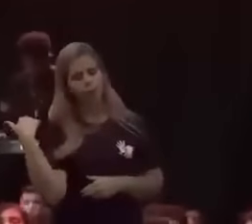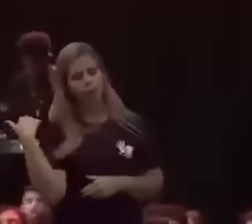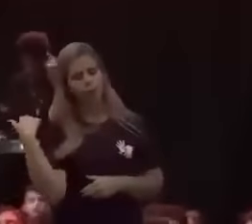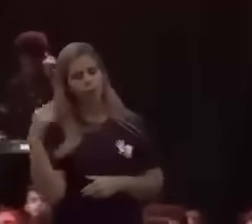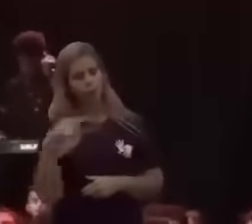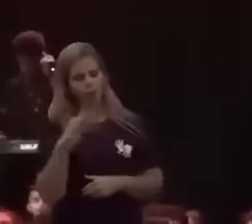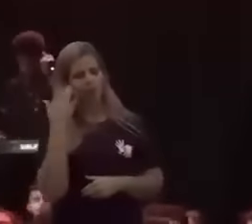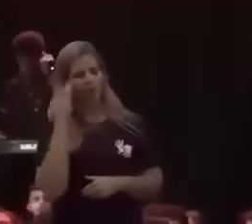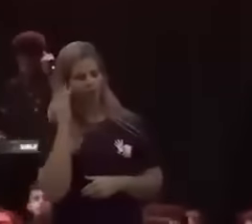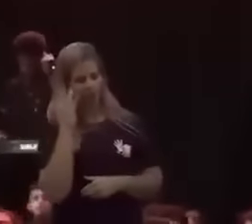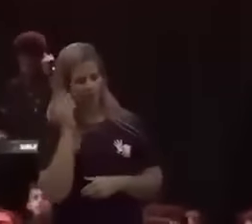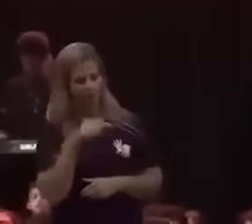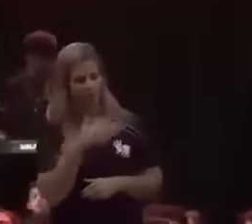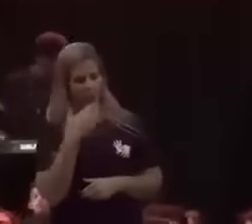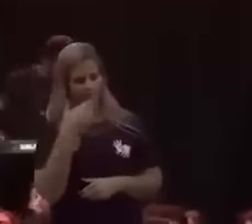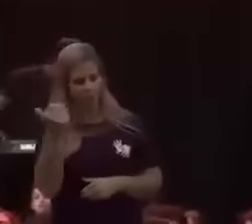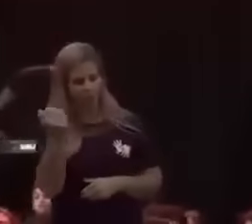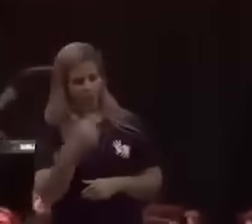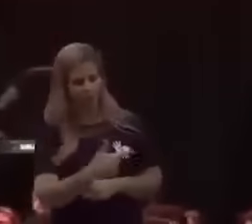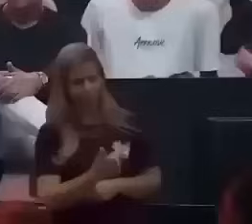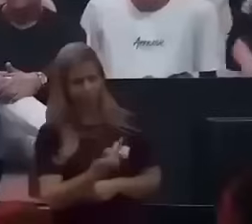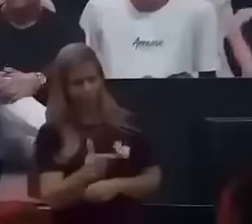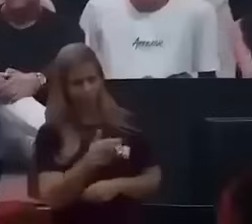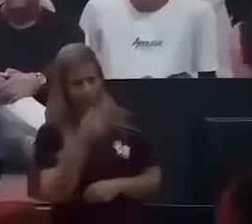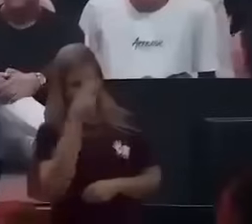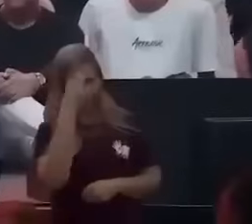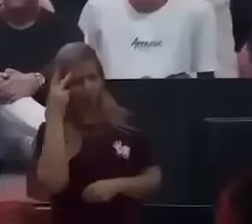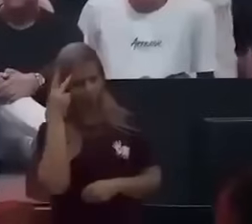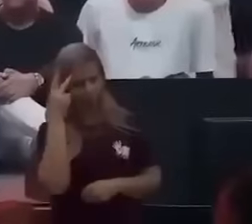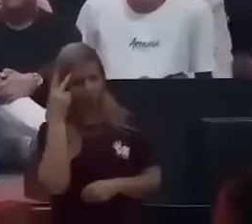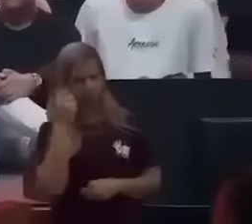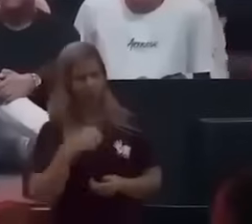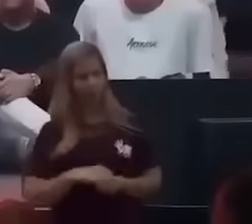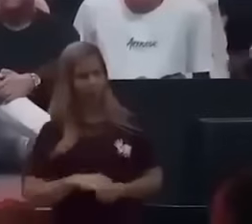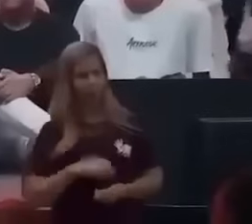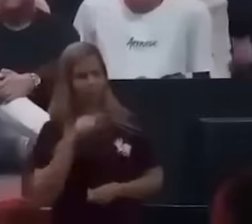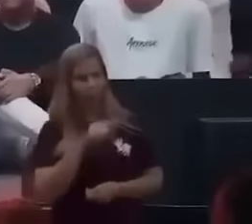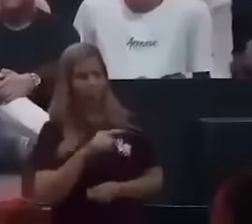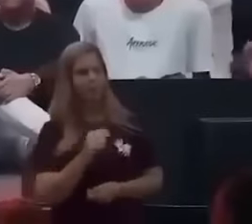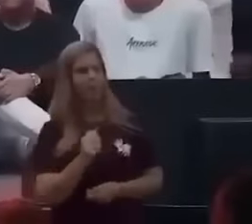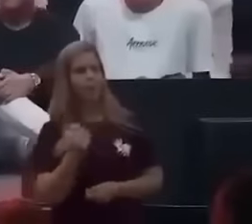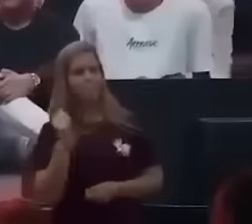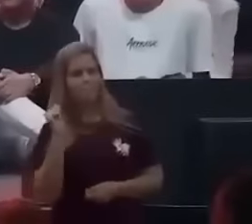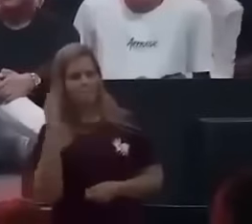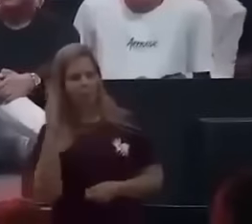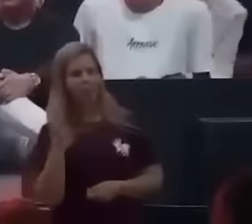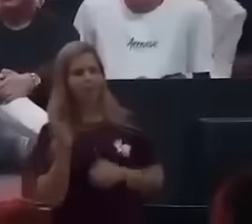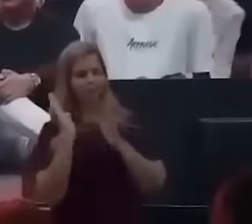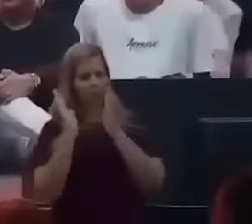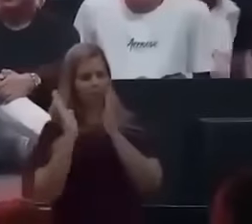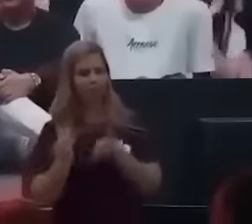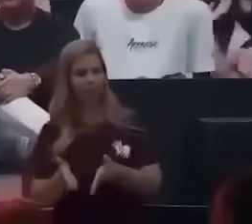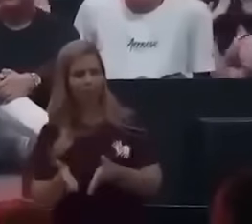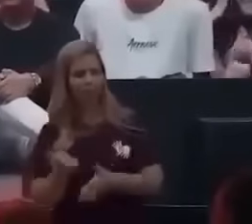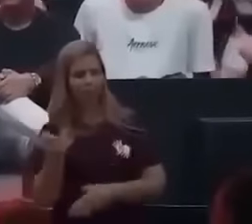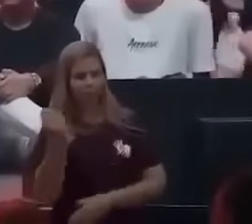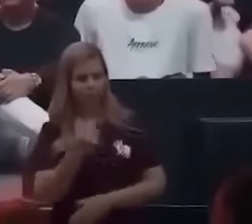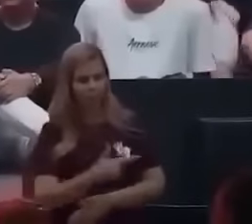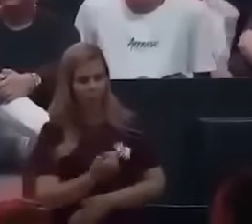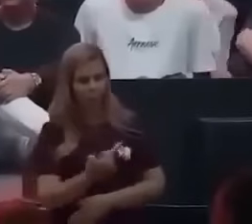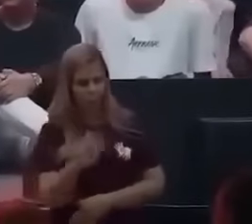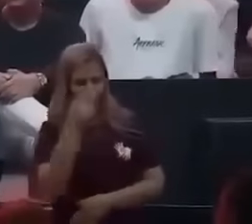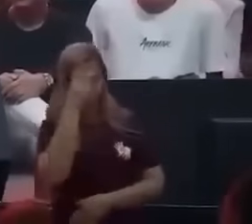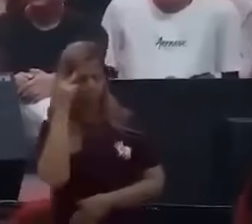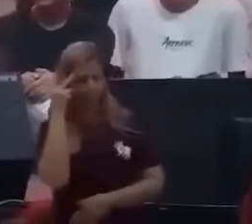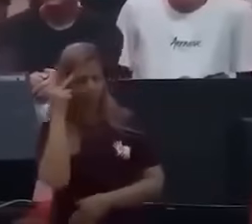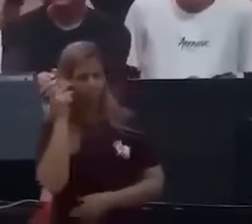Você ainda acha mesmo que você é melhor que os outros? Você ainda acha mesmo que você é mais leal do que os outros?